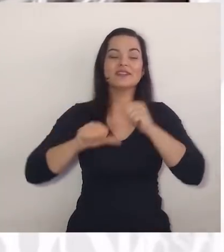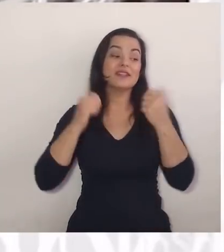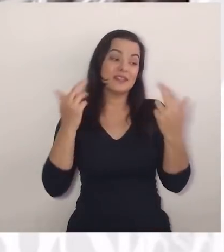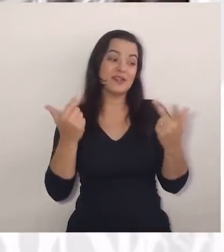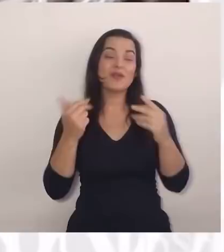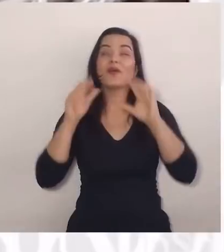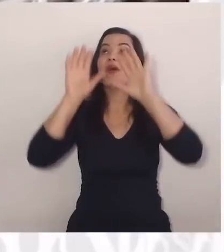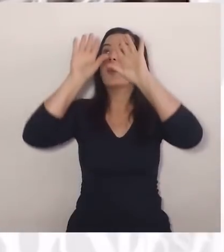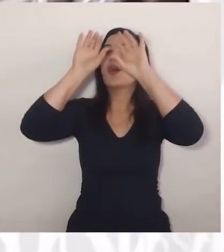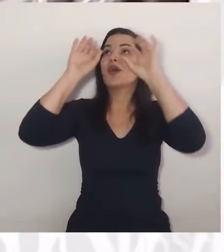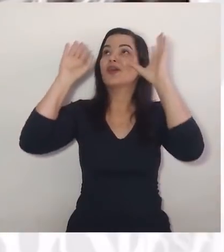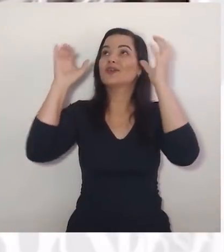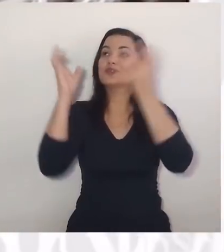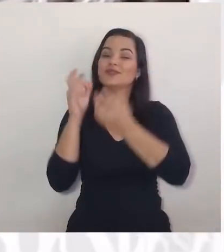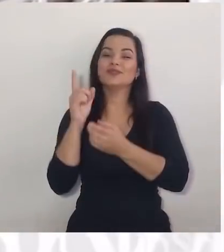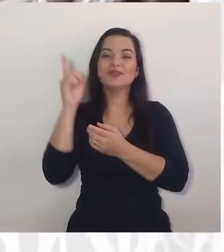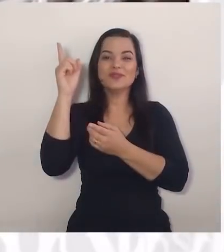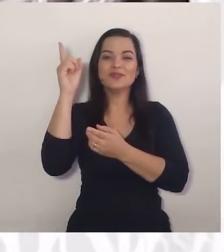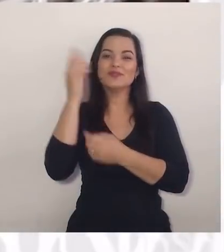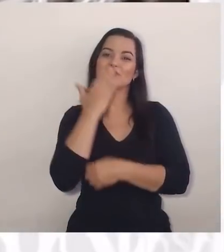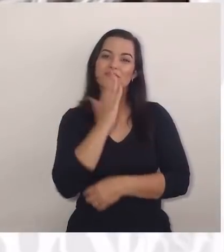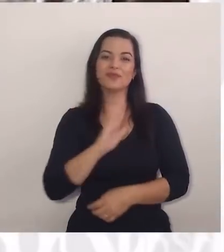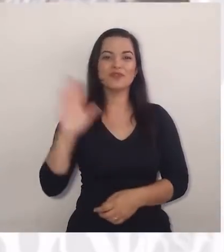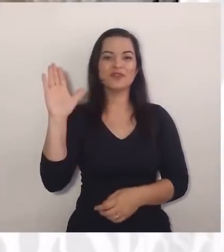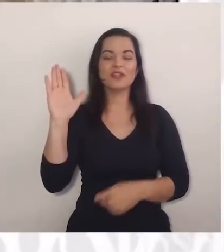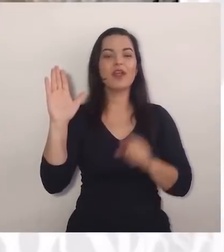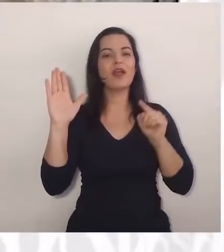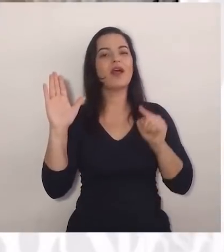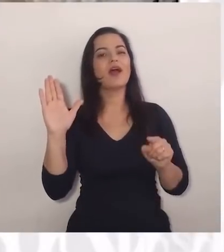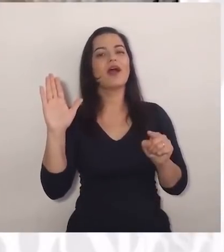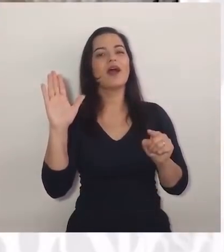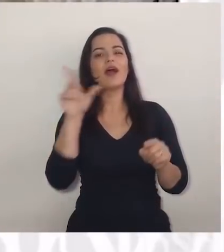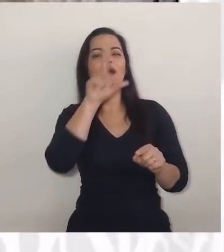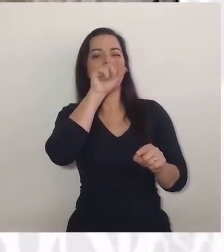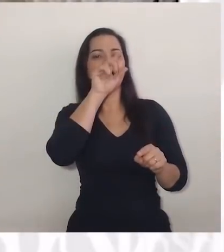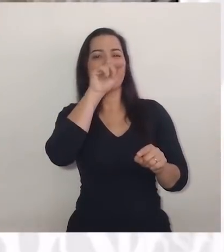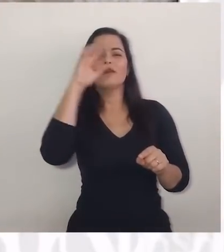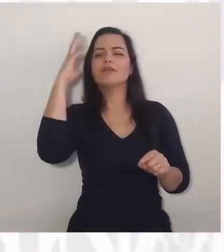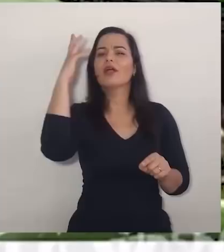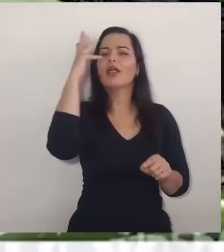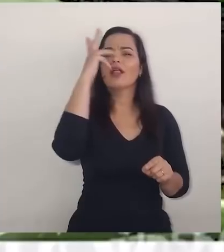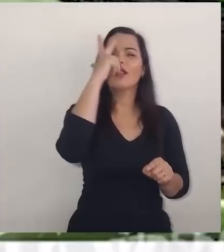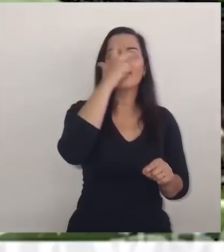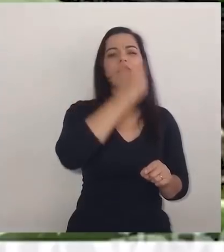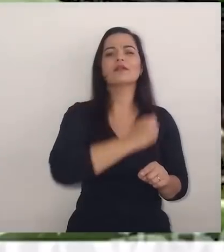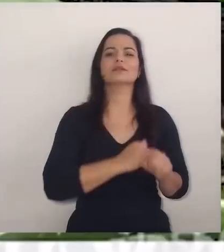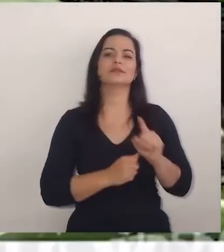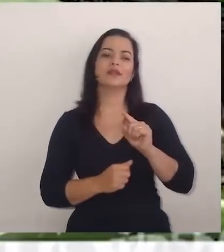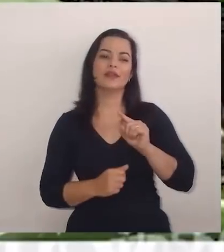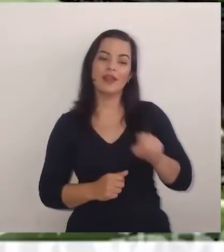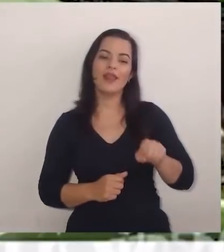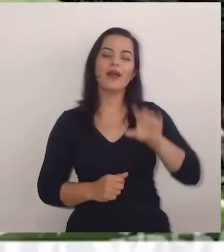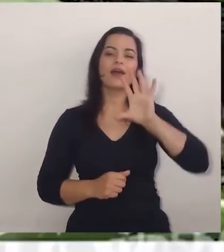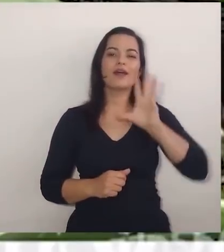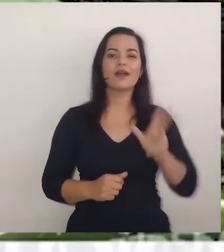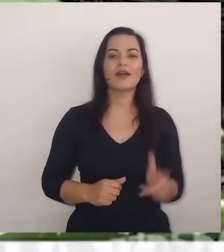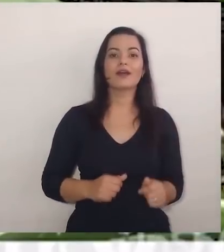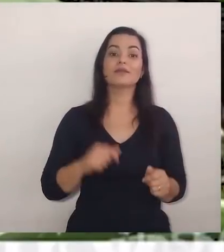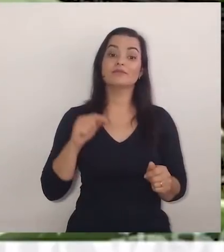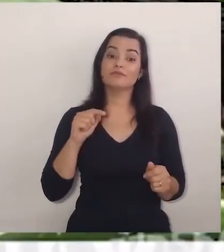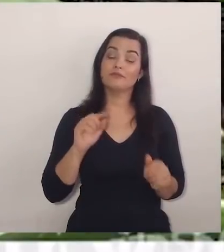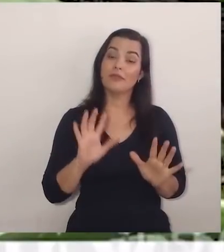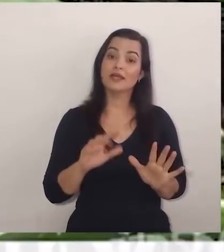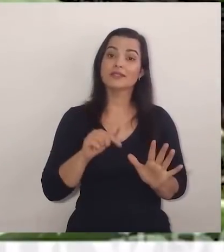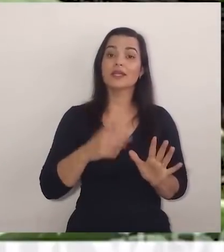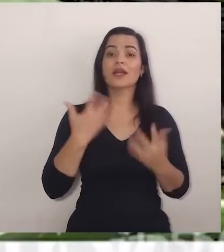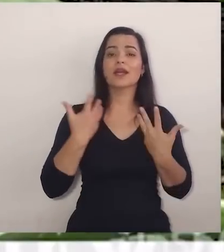fora prometido, em uma das aves mais lindas de toda a África. Devido à canseira